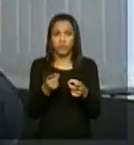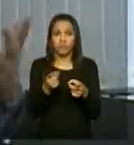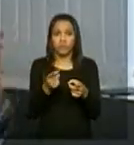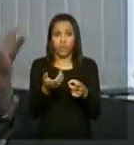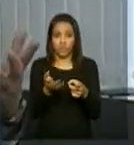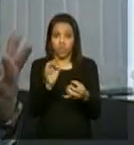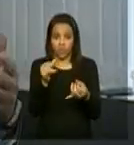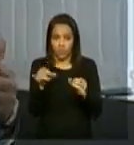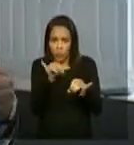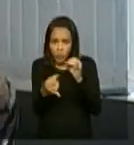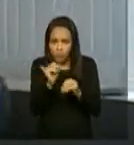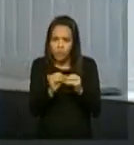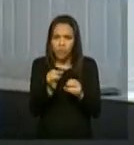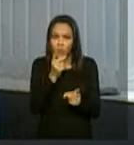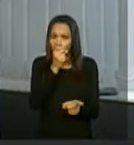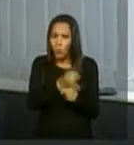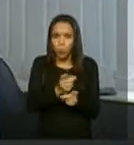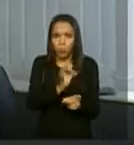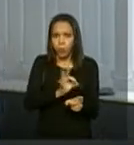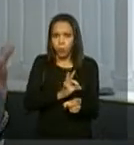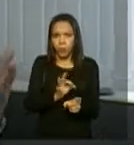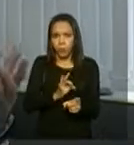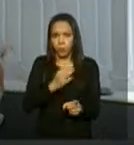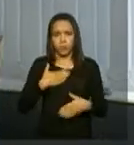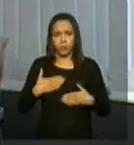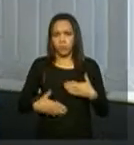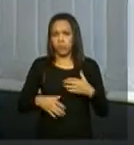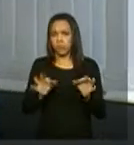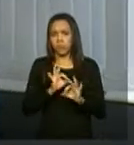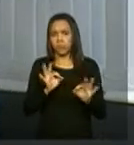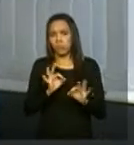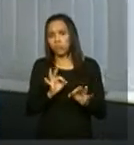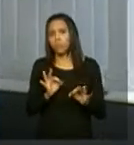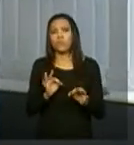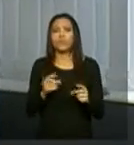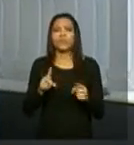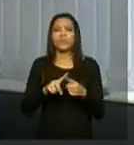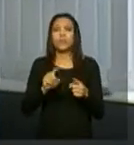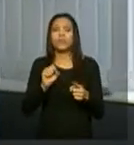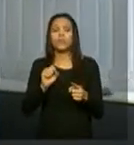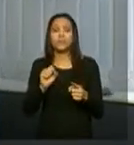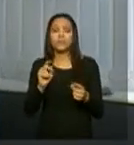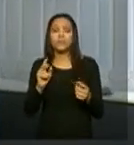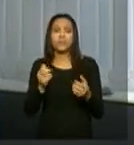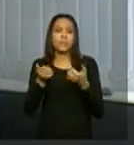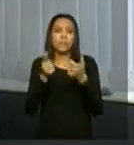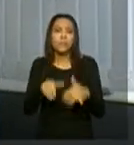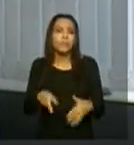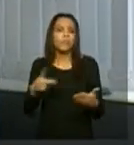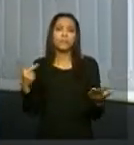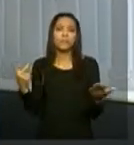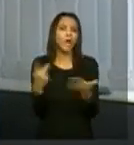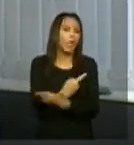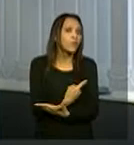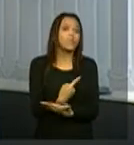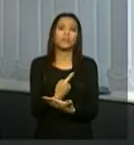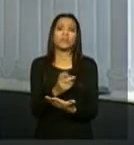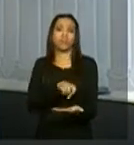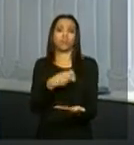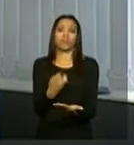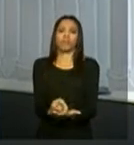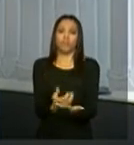de uma substância foi encontrada e dos presentes não tem qualquer nexo de causalidade com as circunstâncias o do